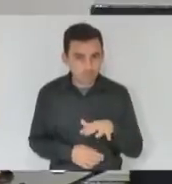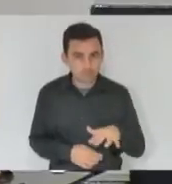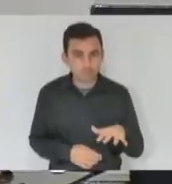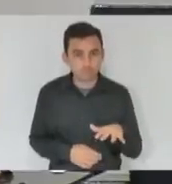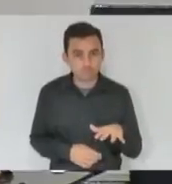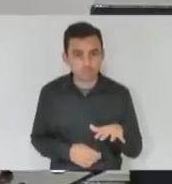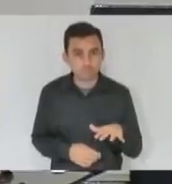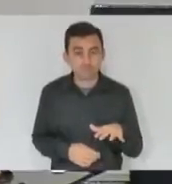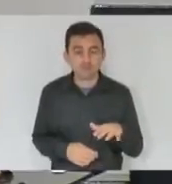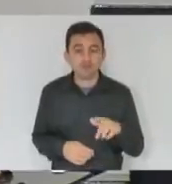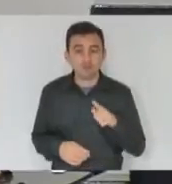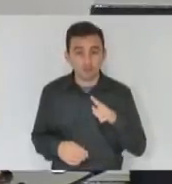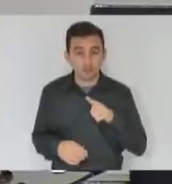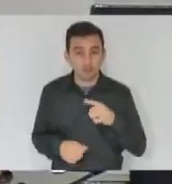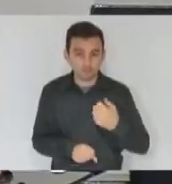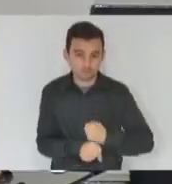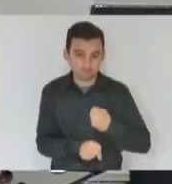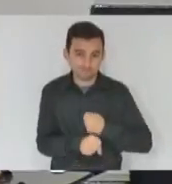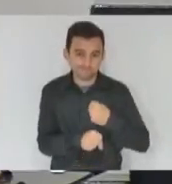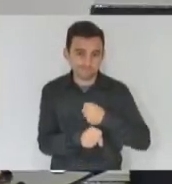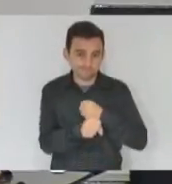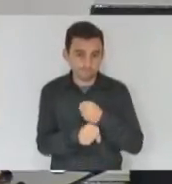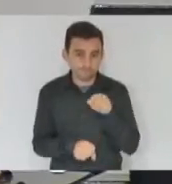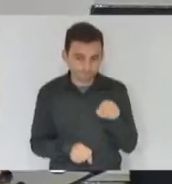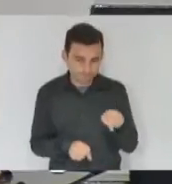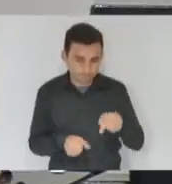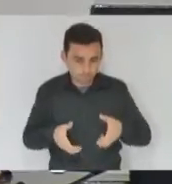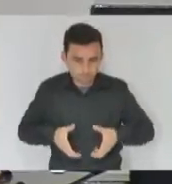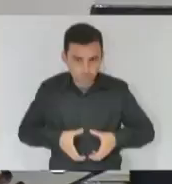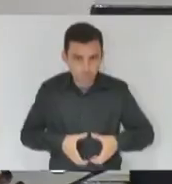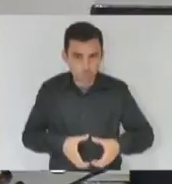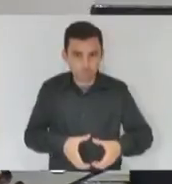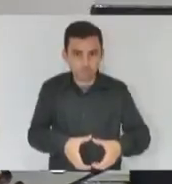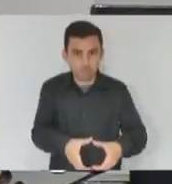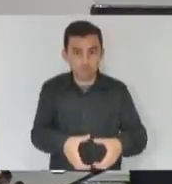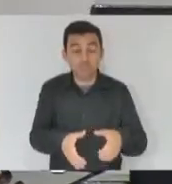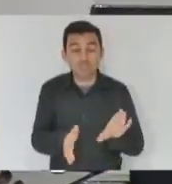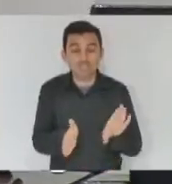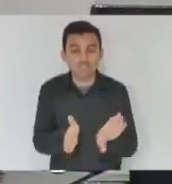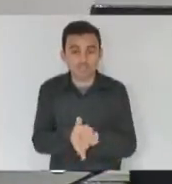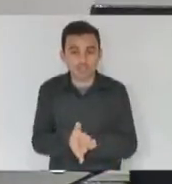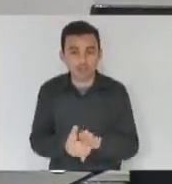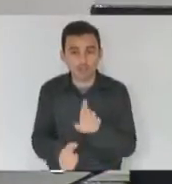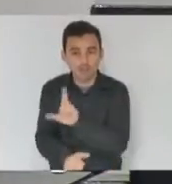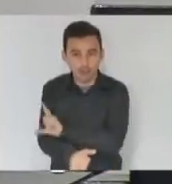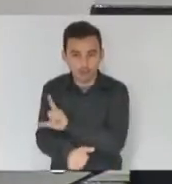uma rede está sendo construída e que chega em Lages em